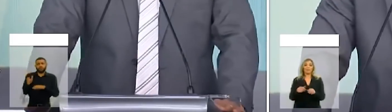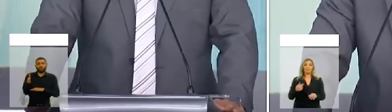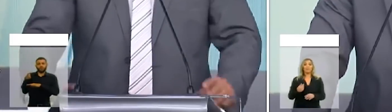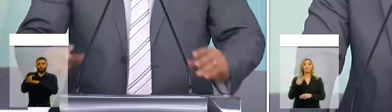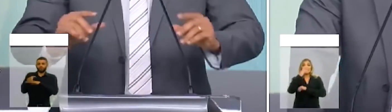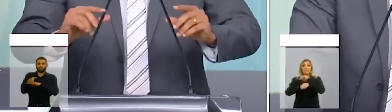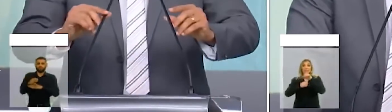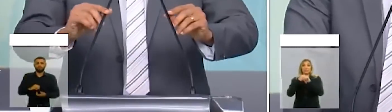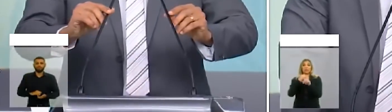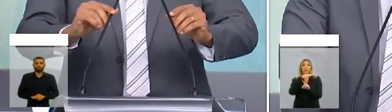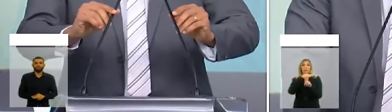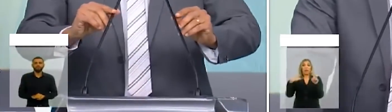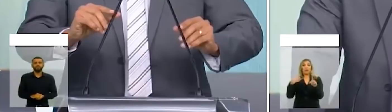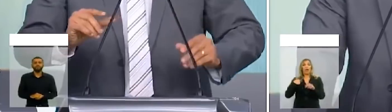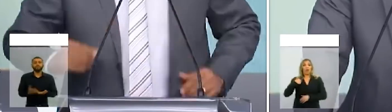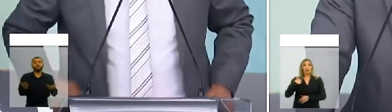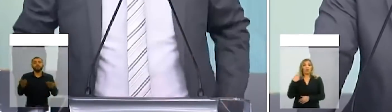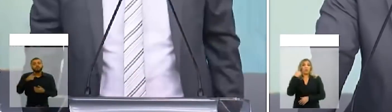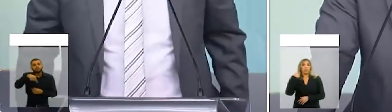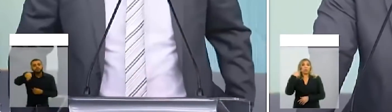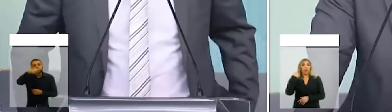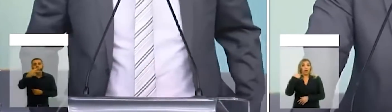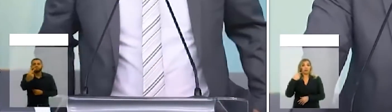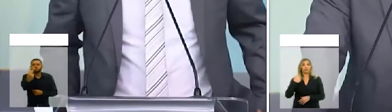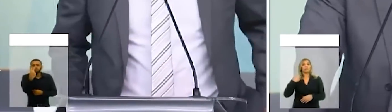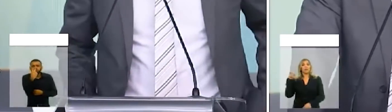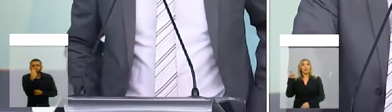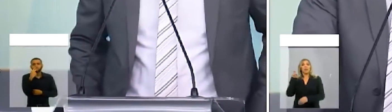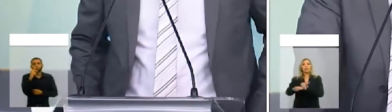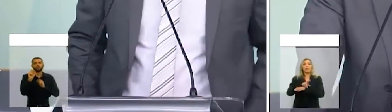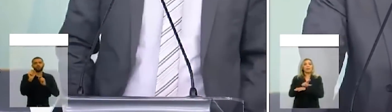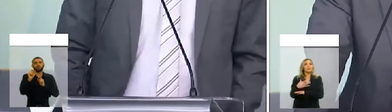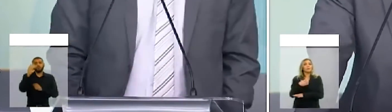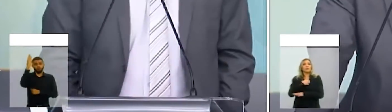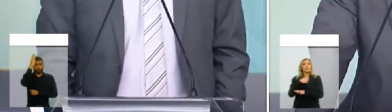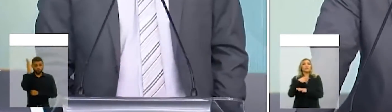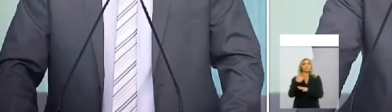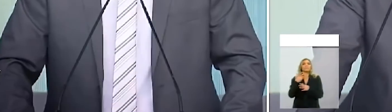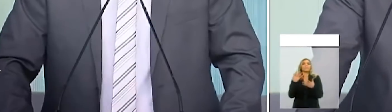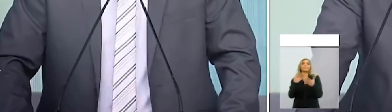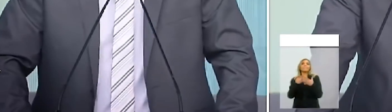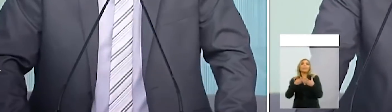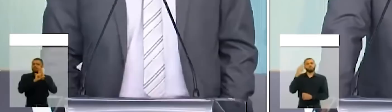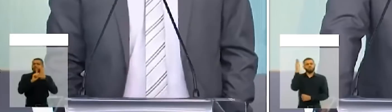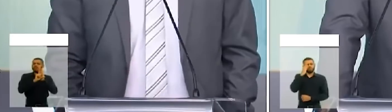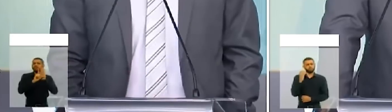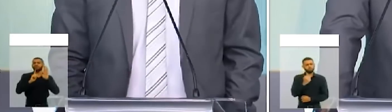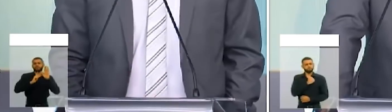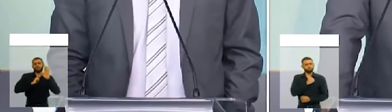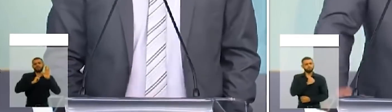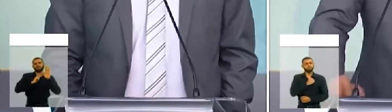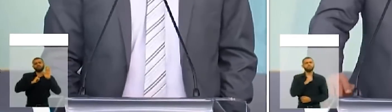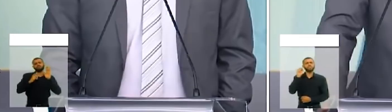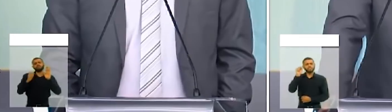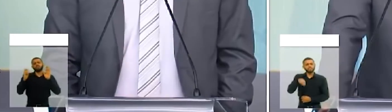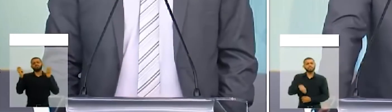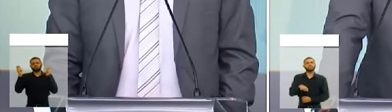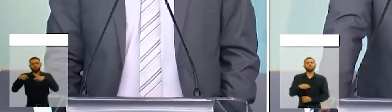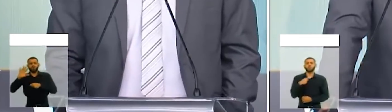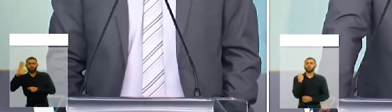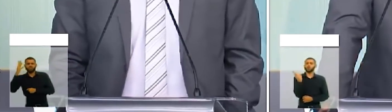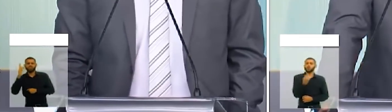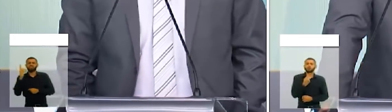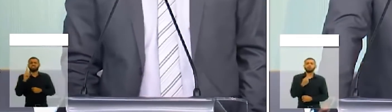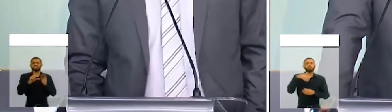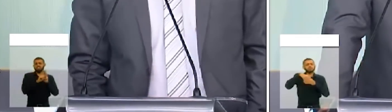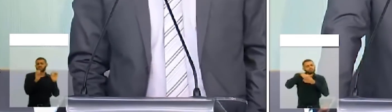na política como deputado federal, entrei de forma sobrenatural, Deus me colocou ali dentro. Glória! Nós vamos vencer a